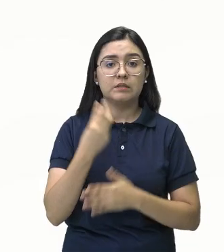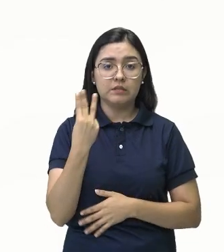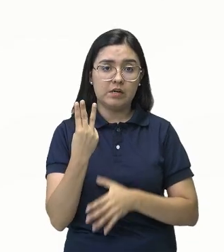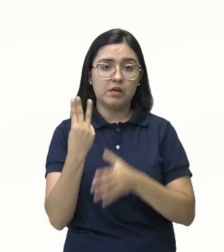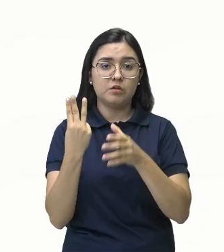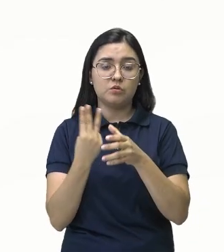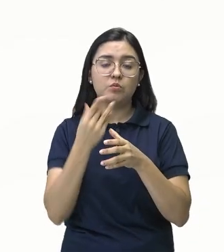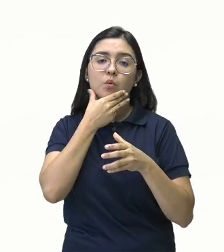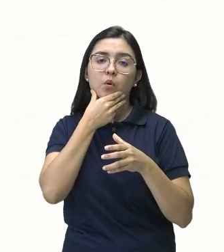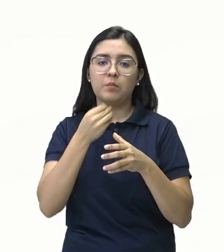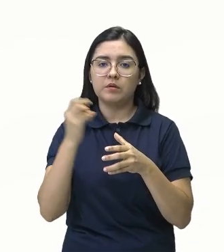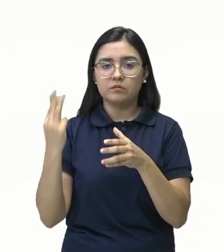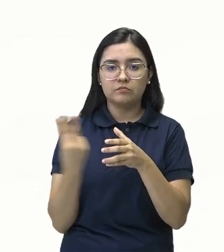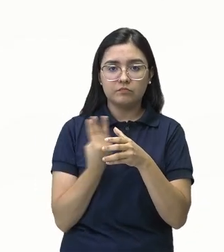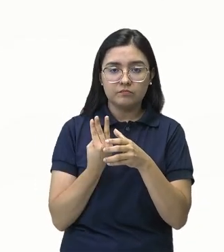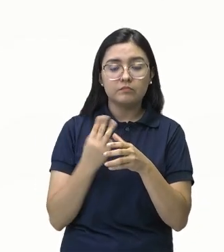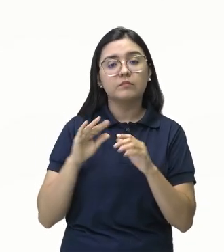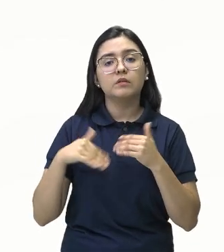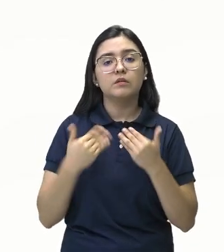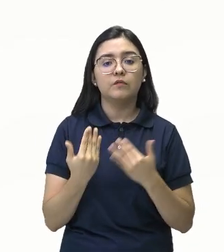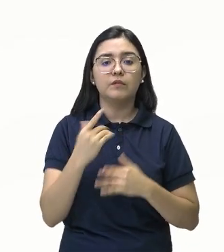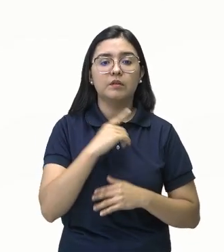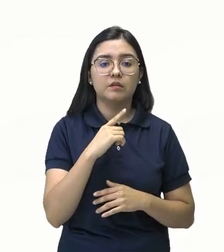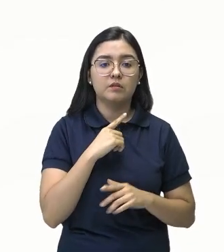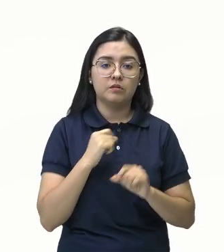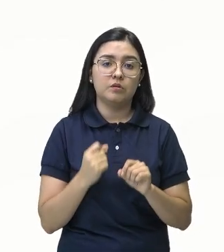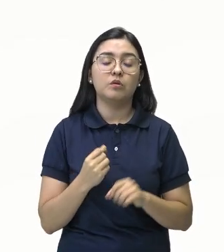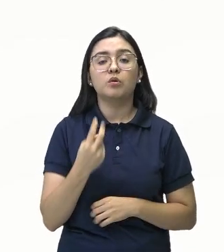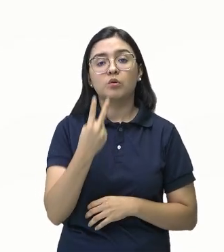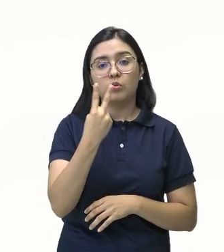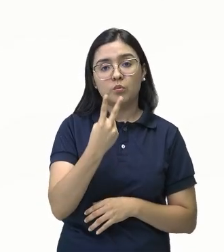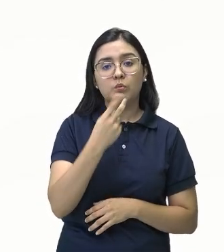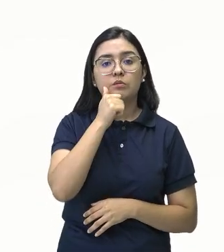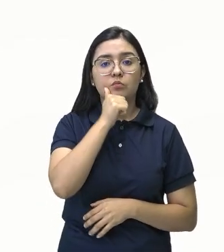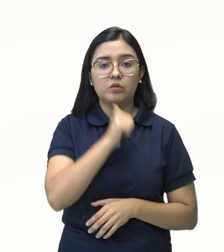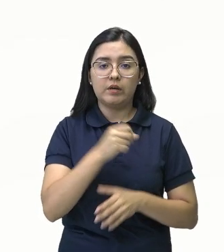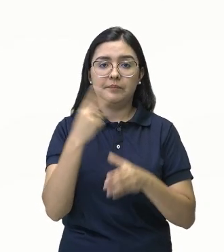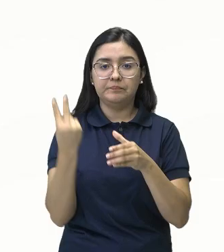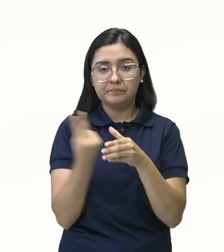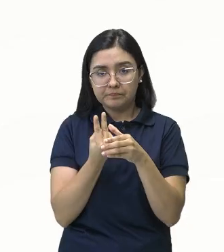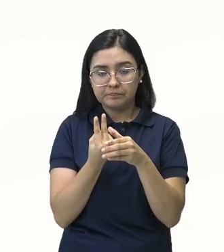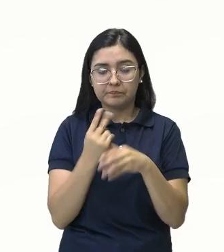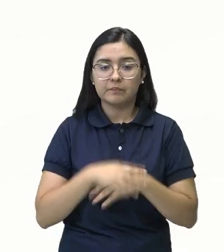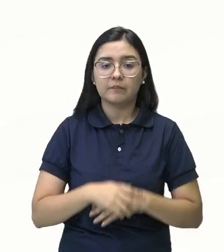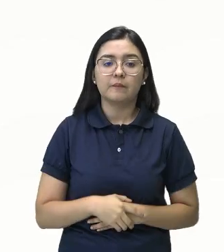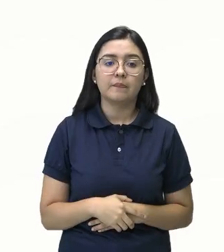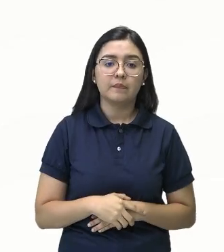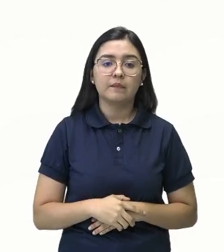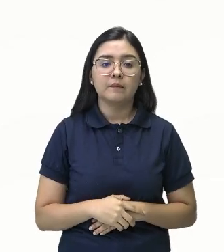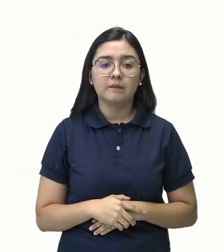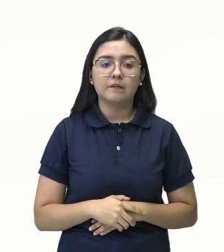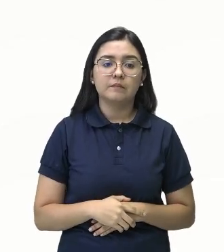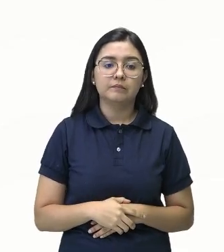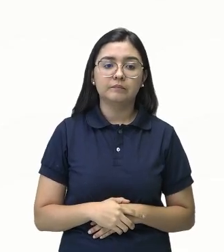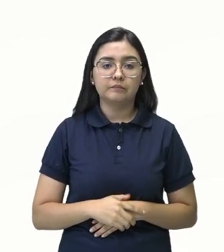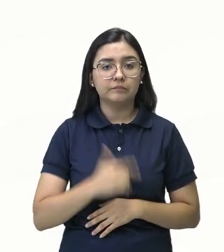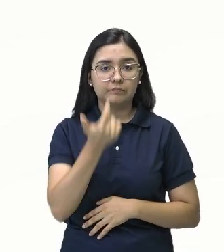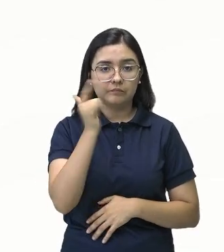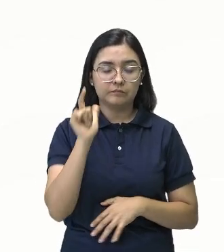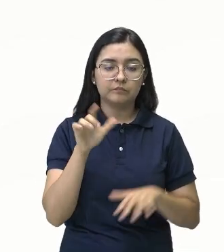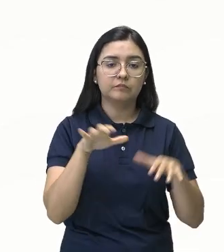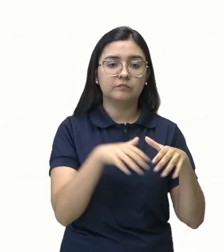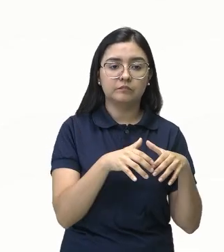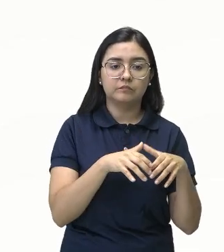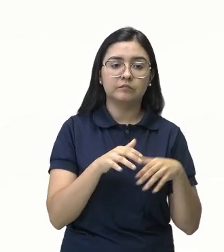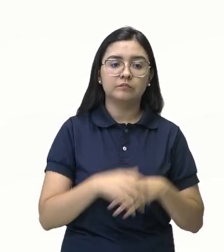homens. Então, logicamente, eu vou ter 2 mulheres. Então, eu tenho outra combinação.